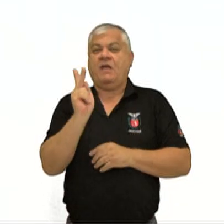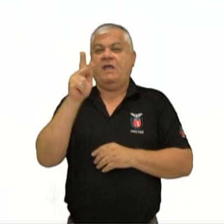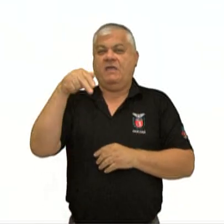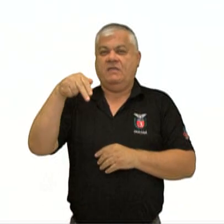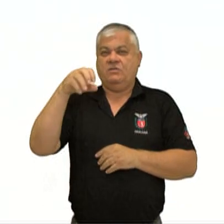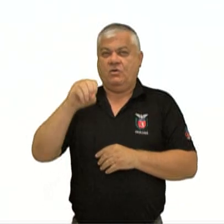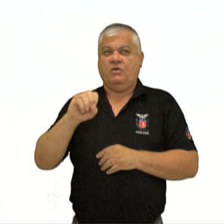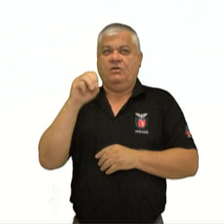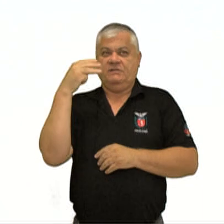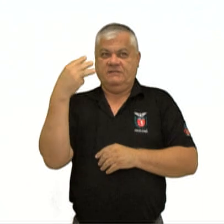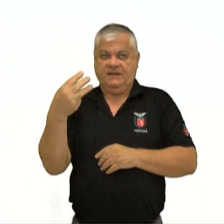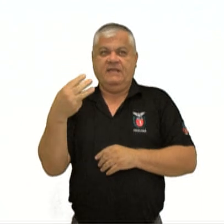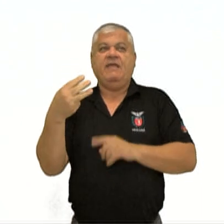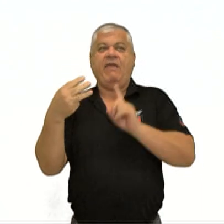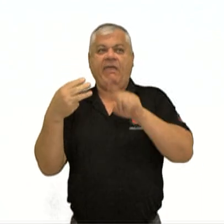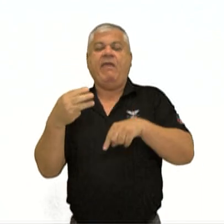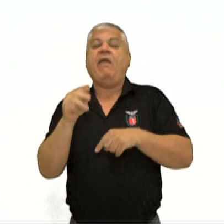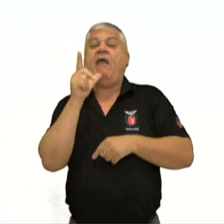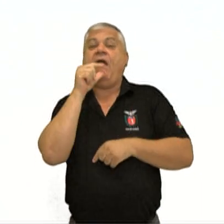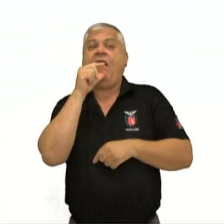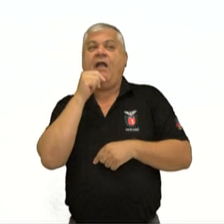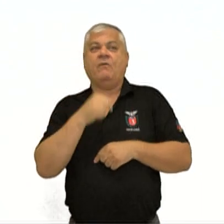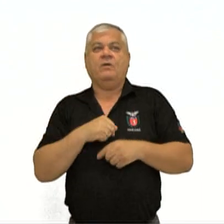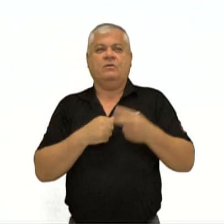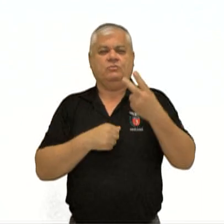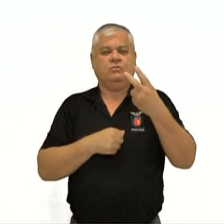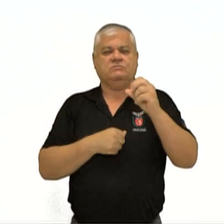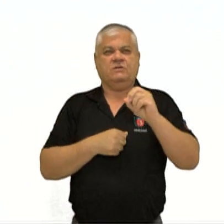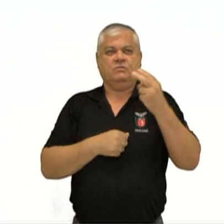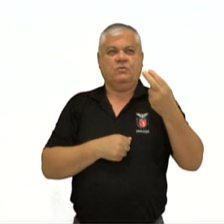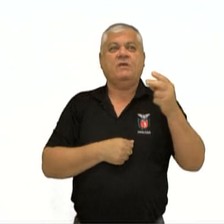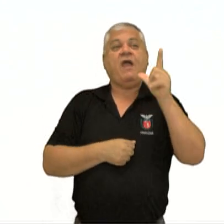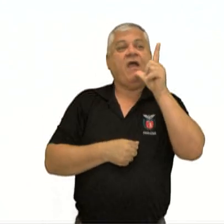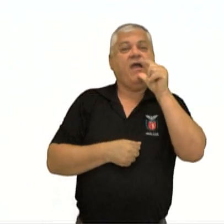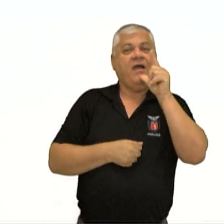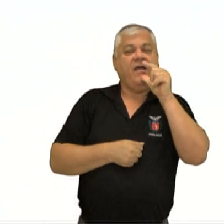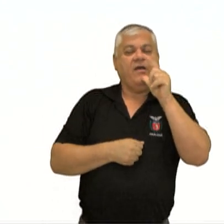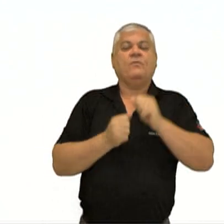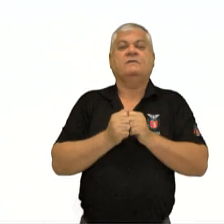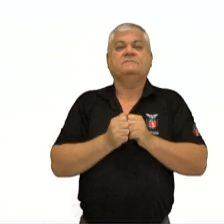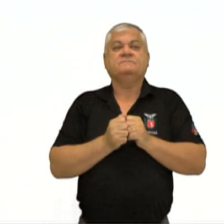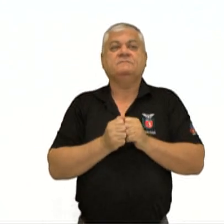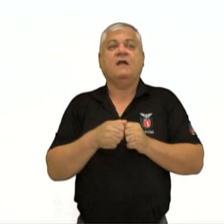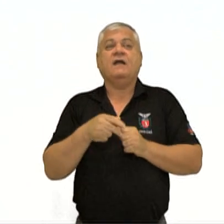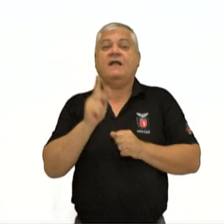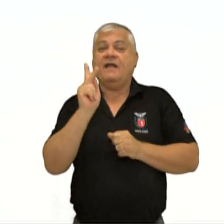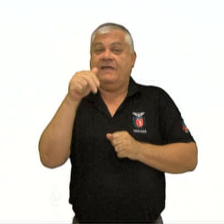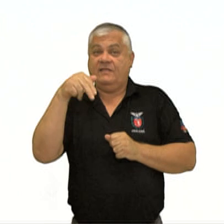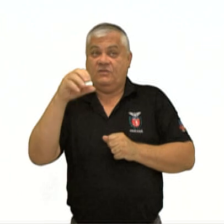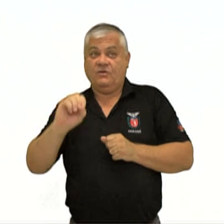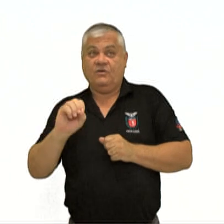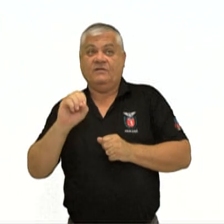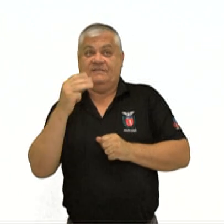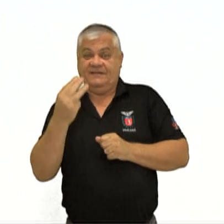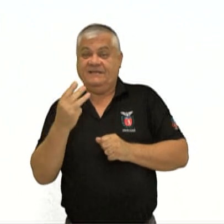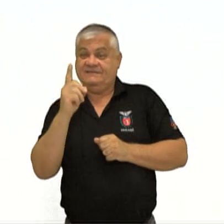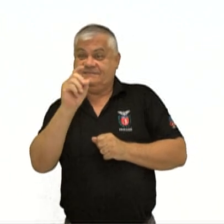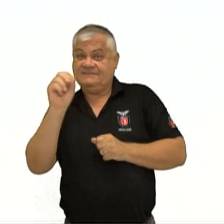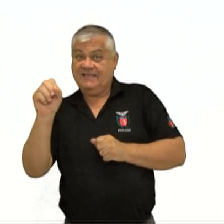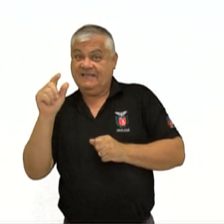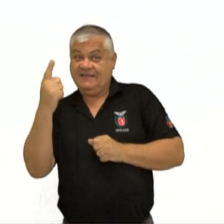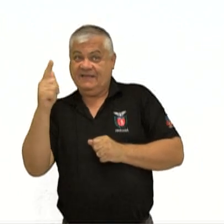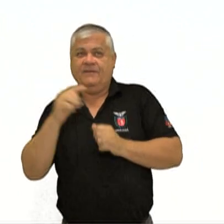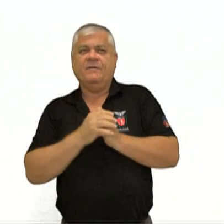KNO3 em água é de 202 gramas do KNO3 para 100 gramas de água a 90 graus Celsius. Qual